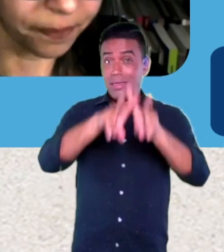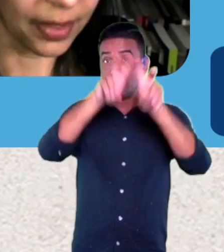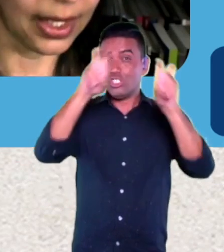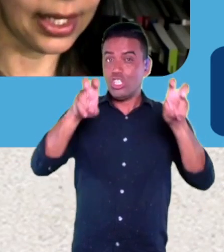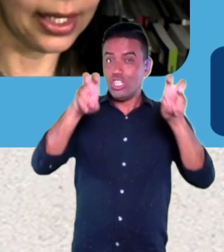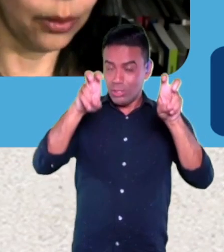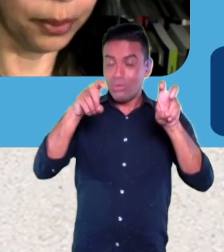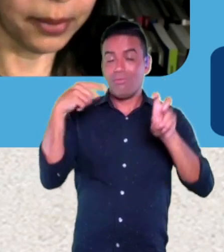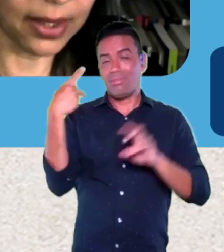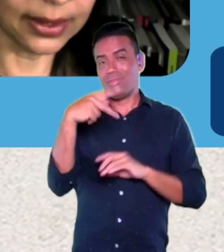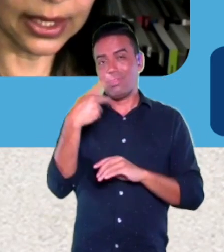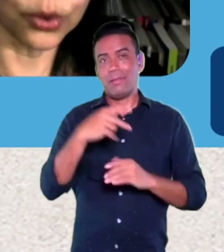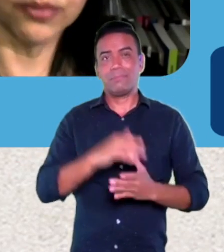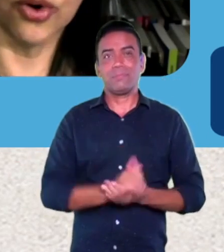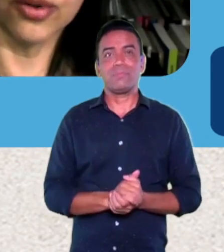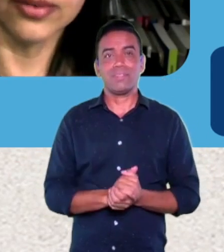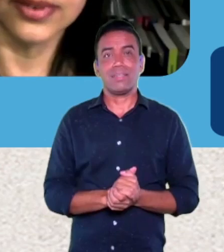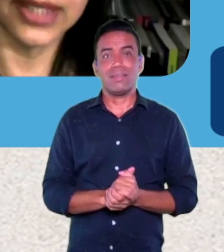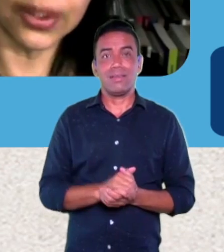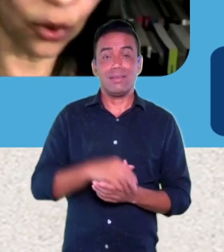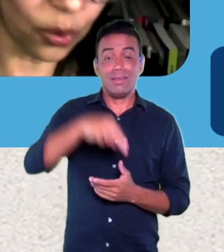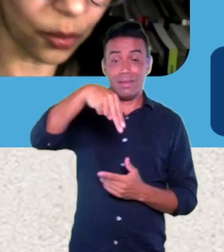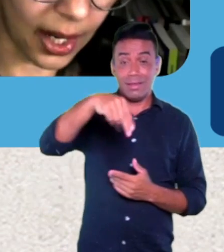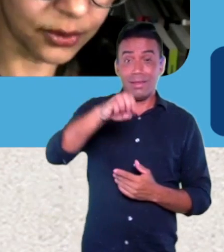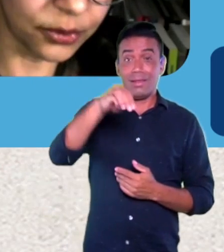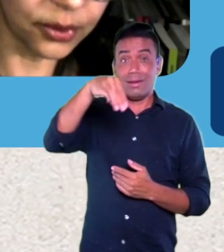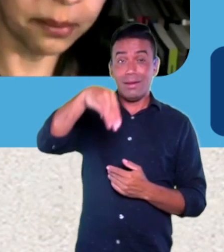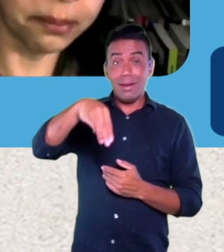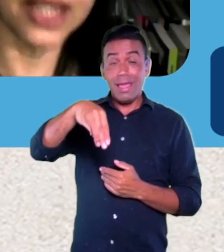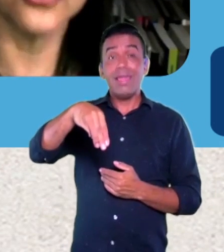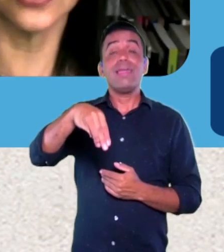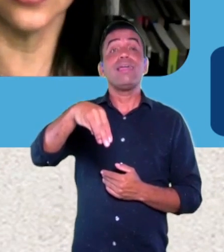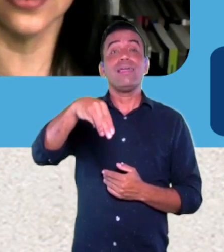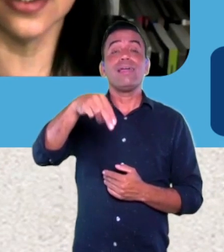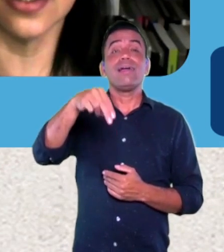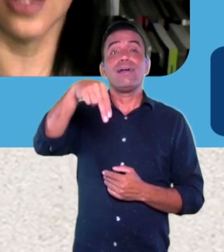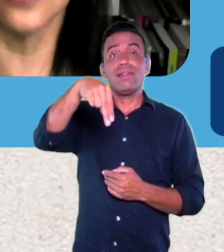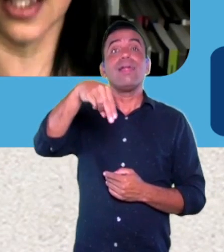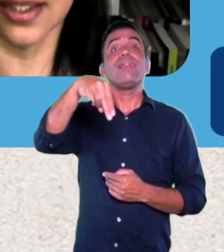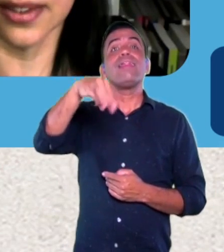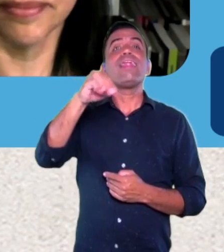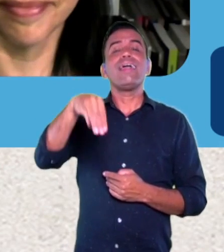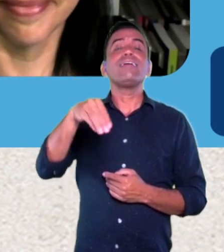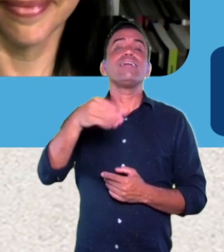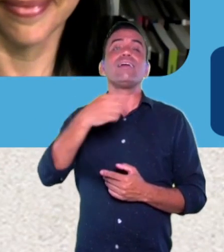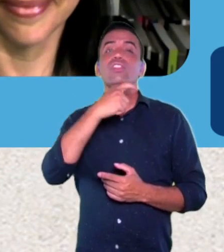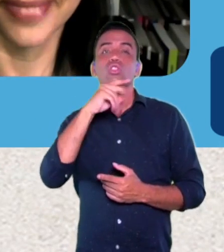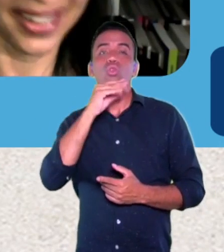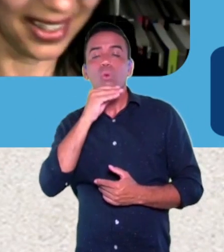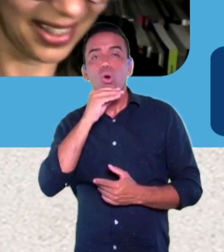né? O primeiro é nem Drummond, nem Torquato, menos ainda Adélia.